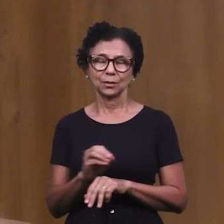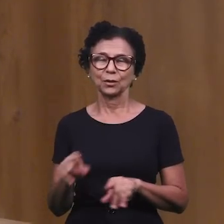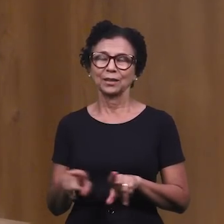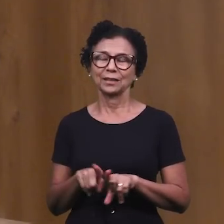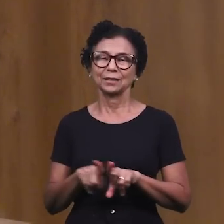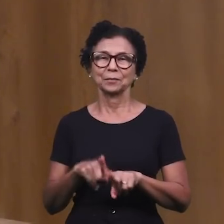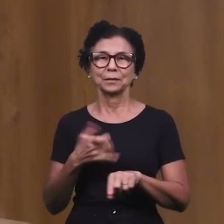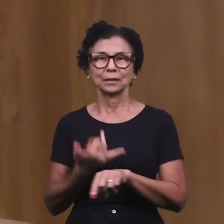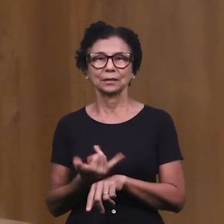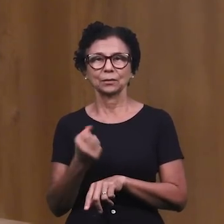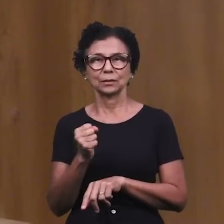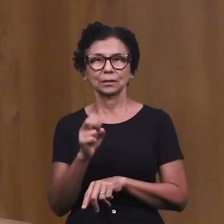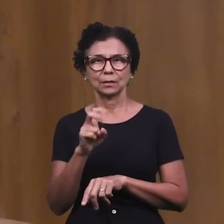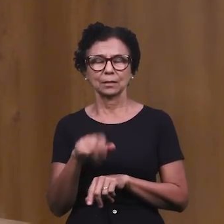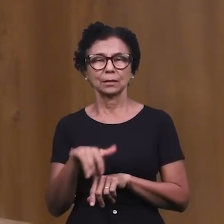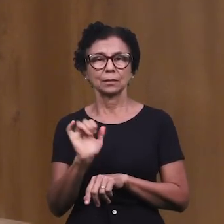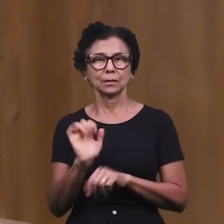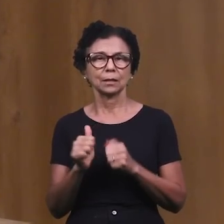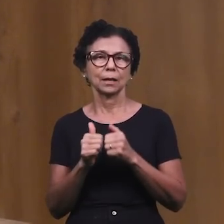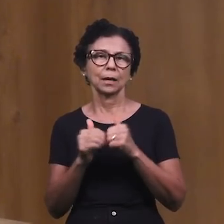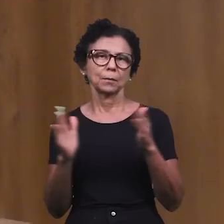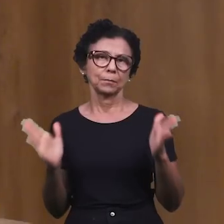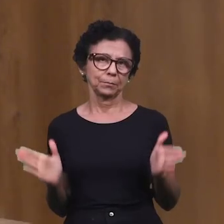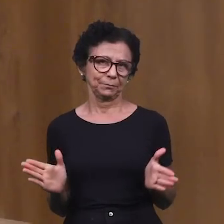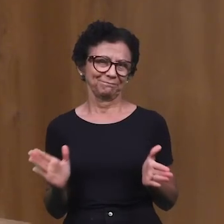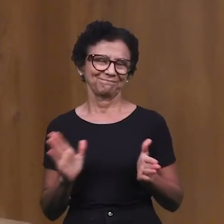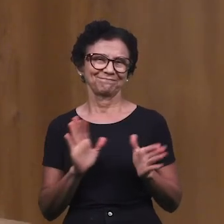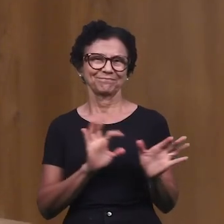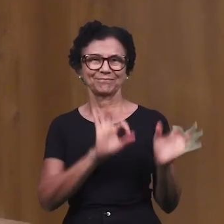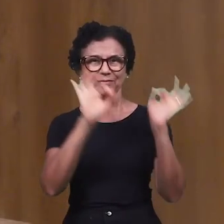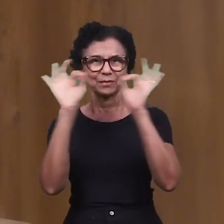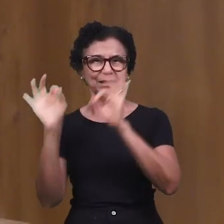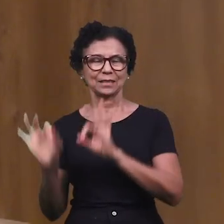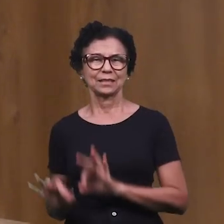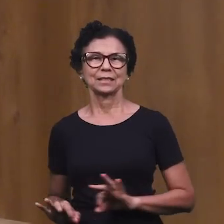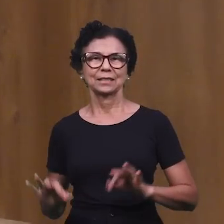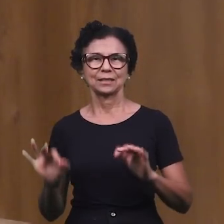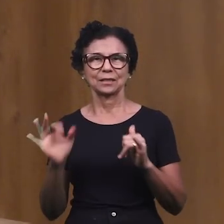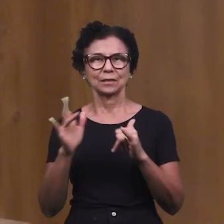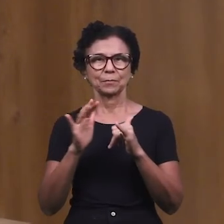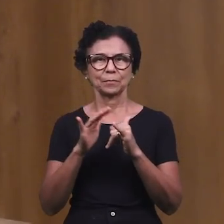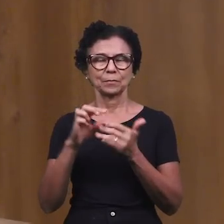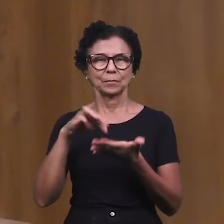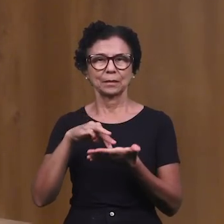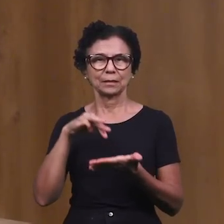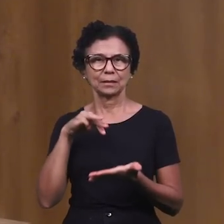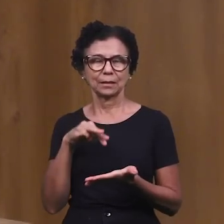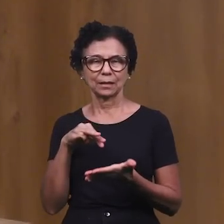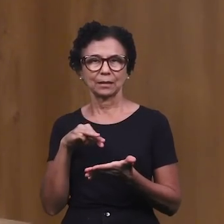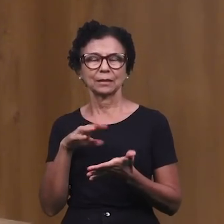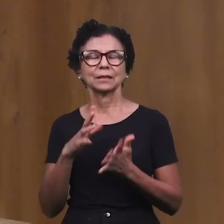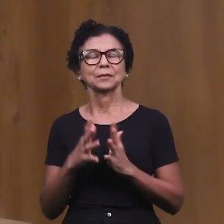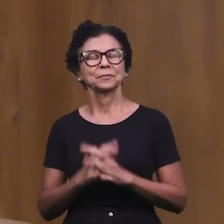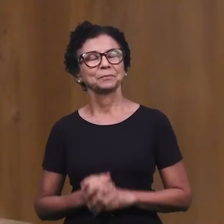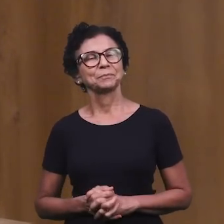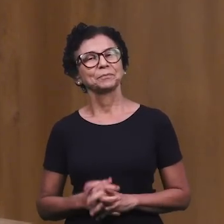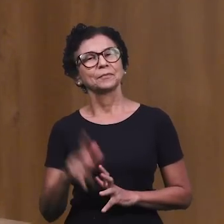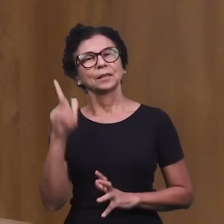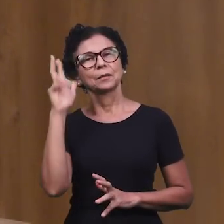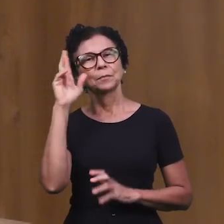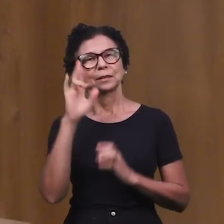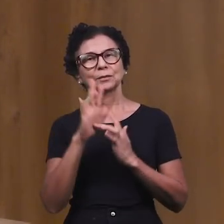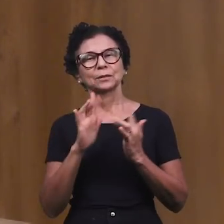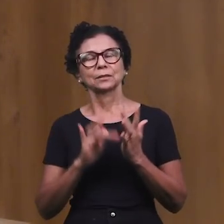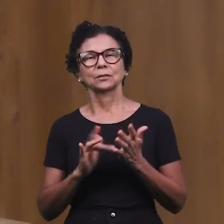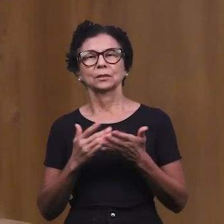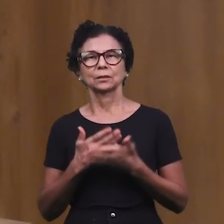canal 85 via Sky Livre, aos também que nos assistem pelo canal oficial da Igreja Cristã Maranata no YouTube, a todos a paz